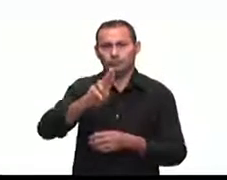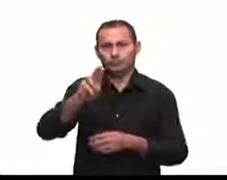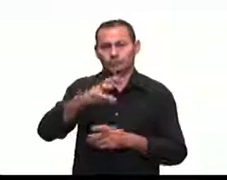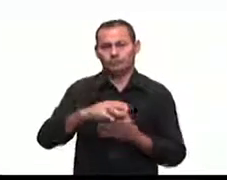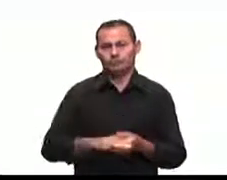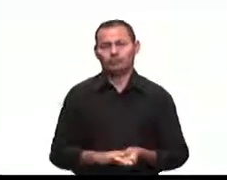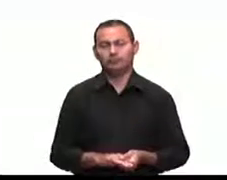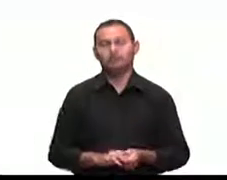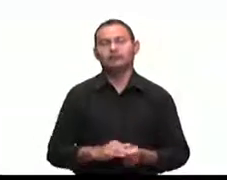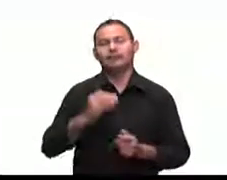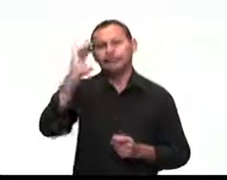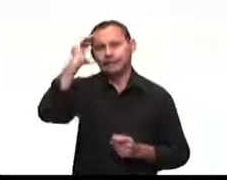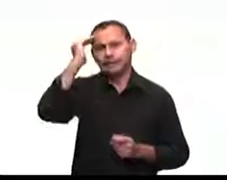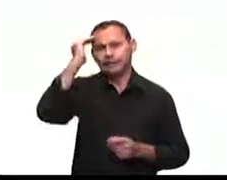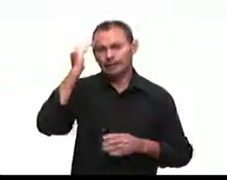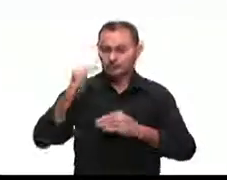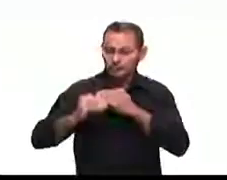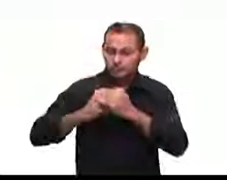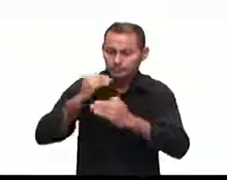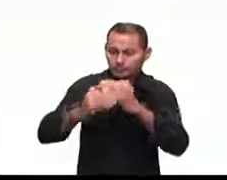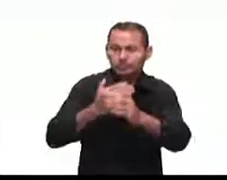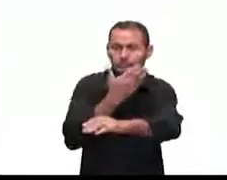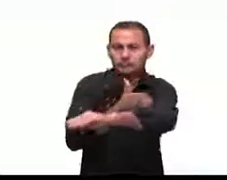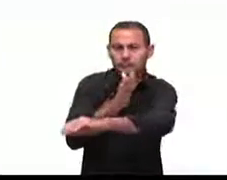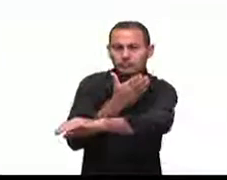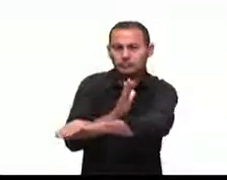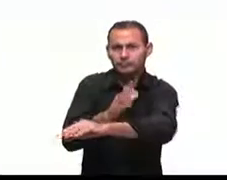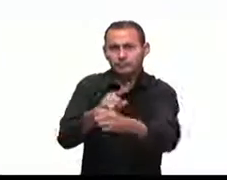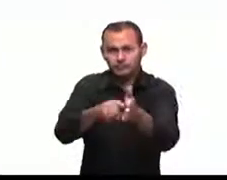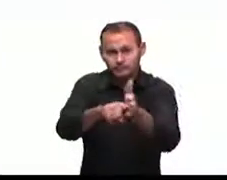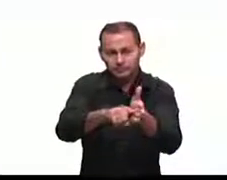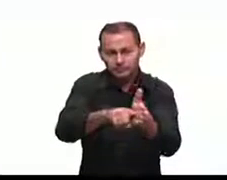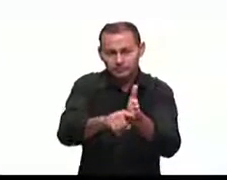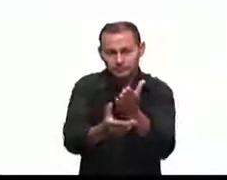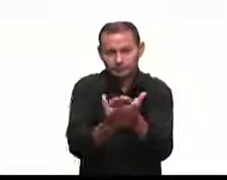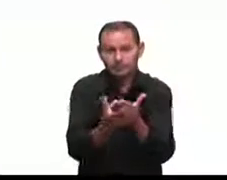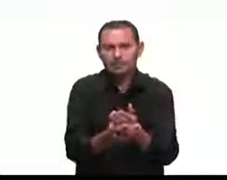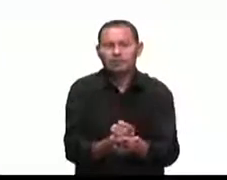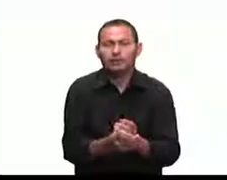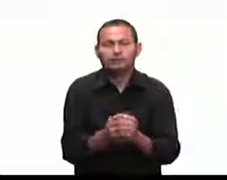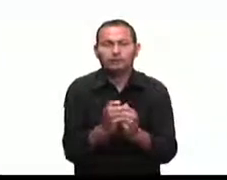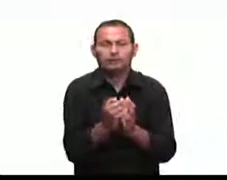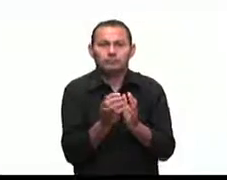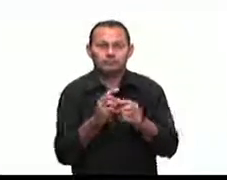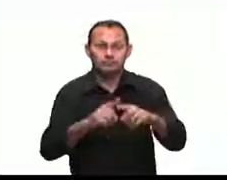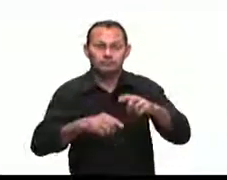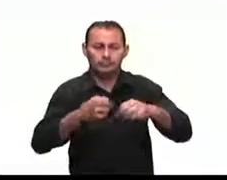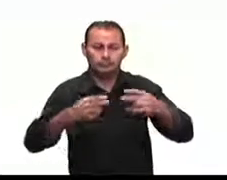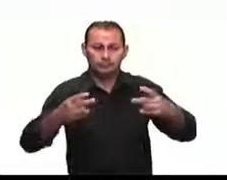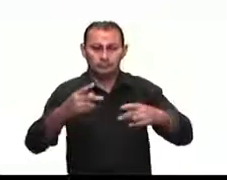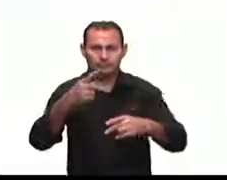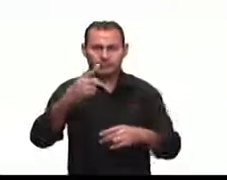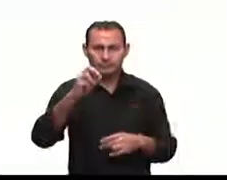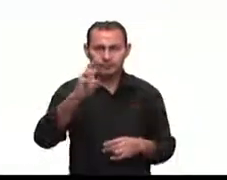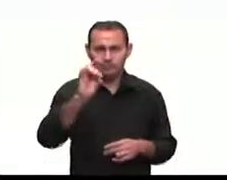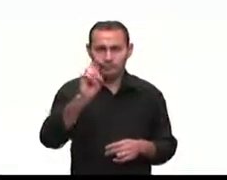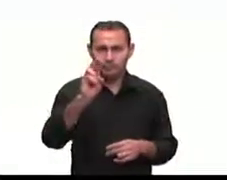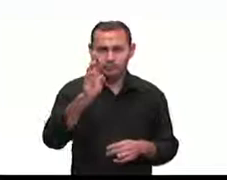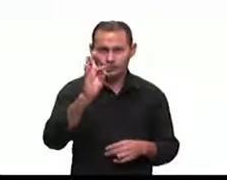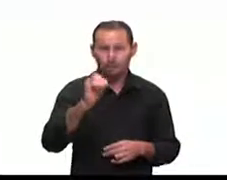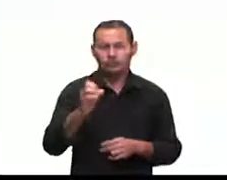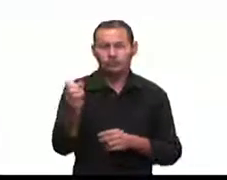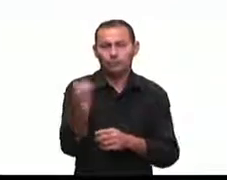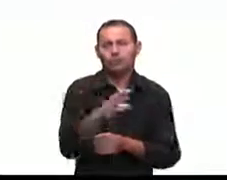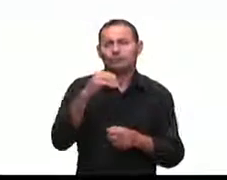consumidor. Entender o desenvolvimento prático de uma pesquisa de desenho do produto. Vou lançar um